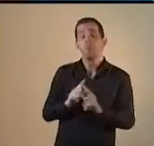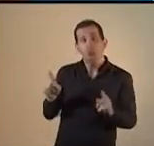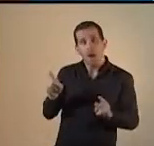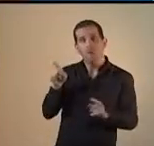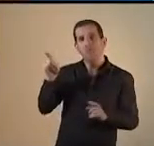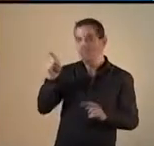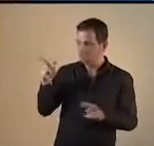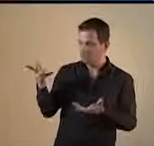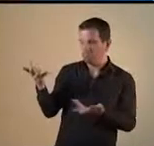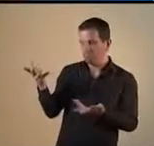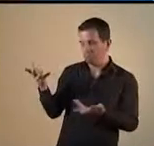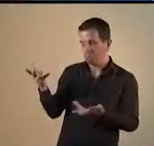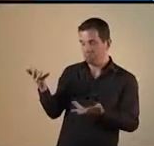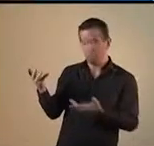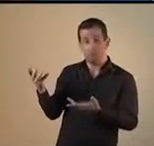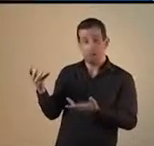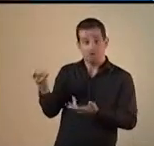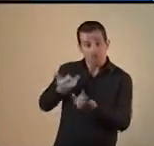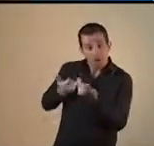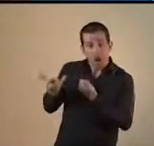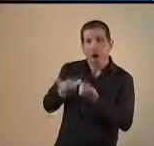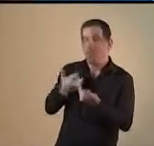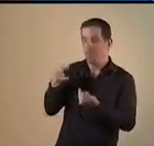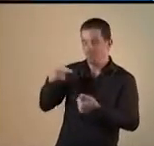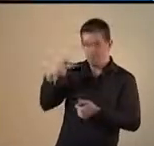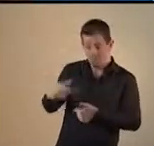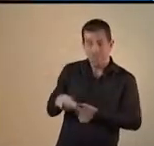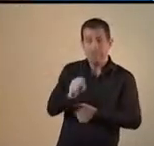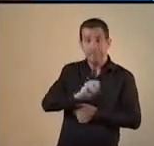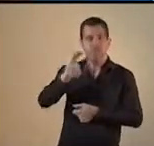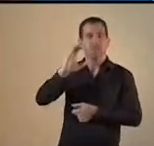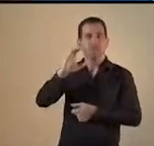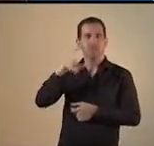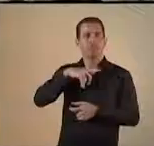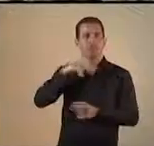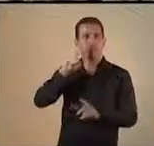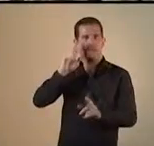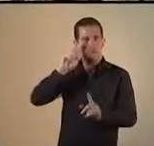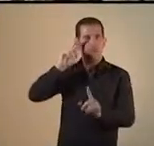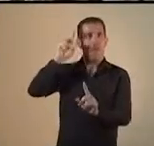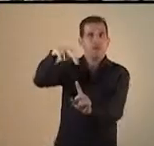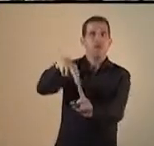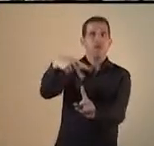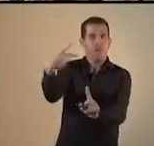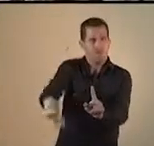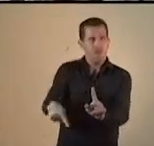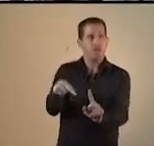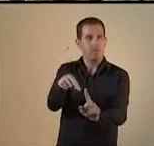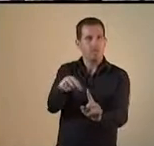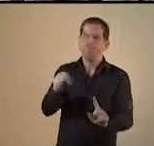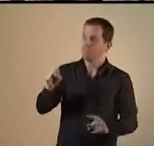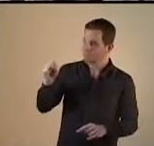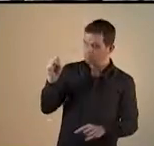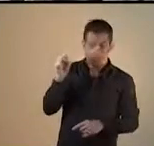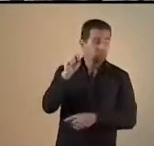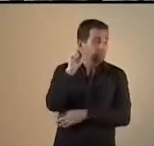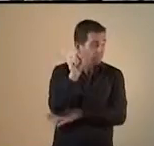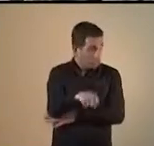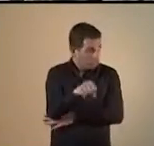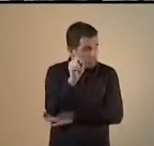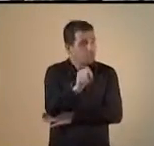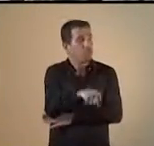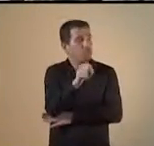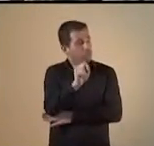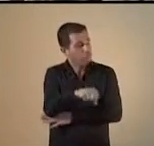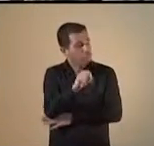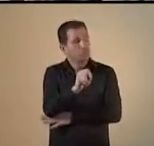traz uma notícia boa. A posição de Santa Catarina é destacada em nível nacional. Em nível nacional, é destacada, sim.